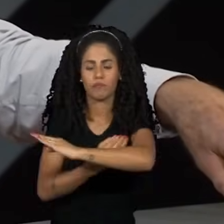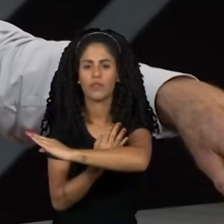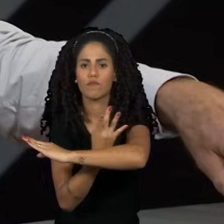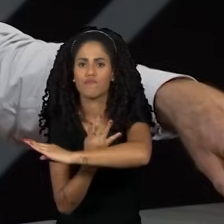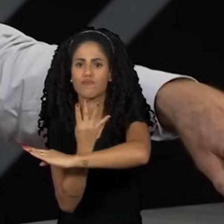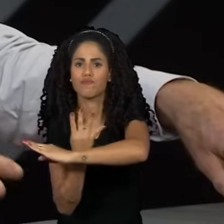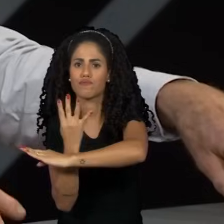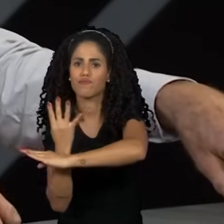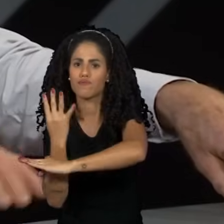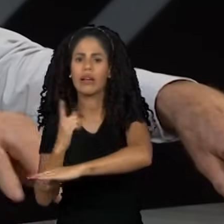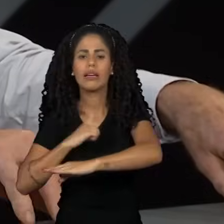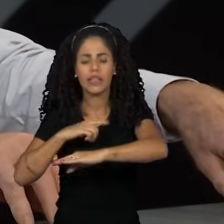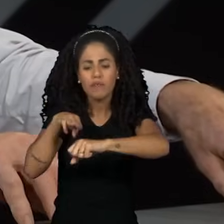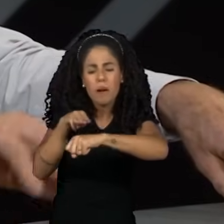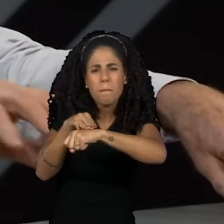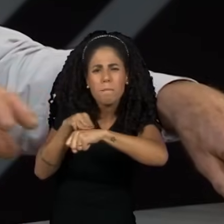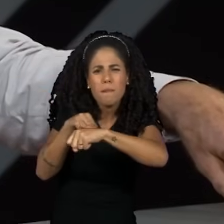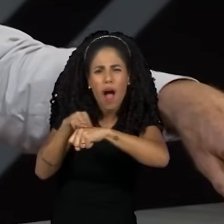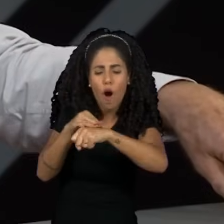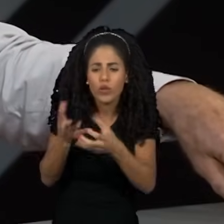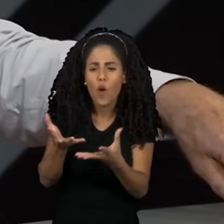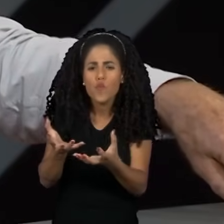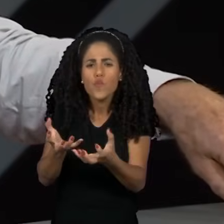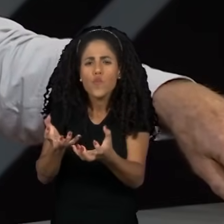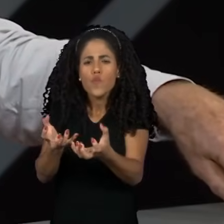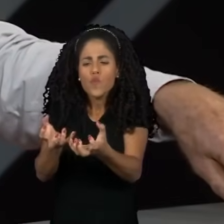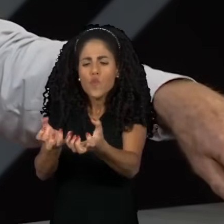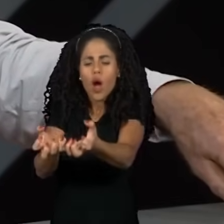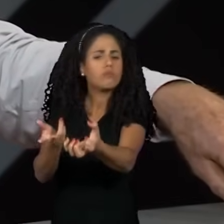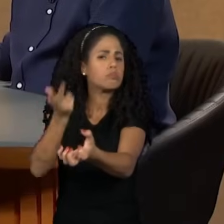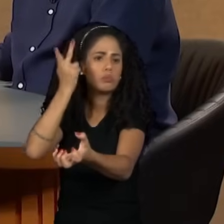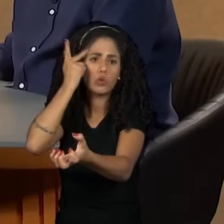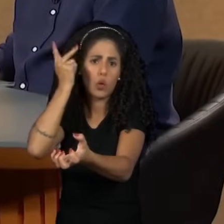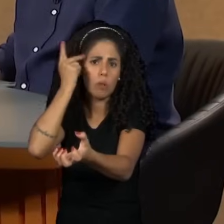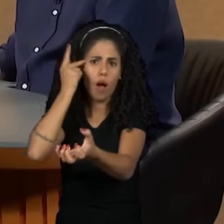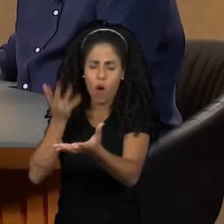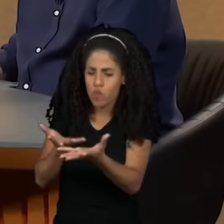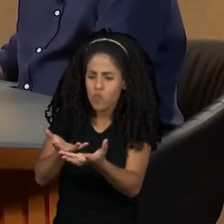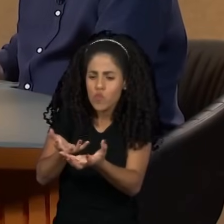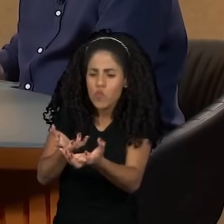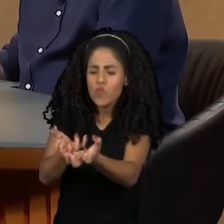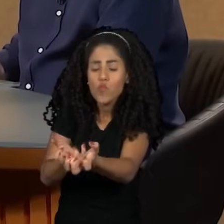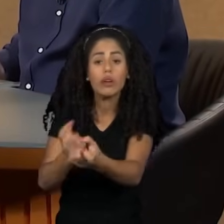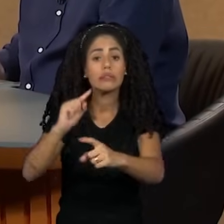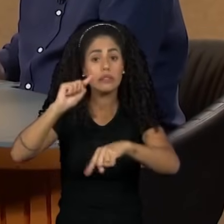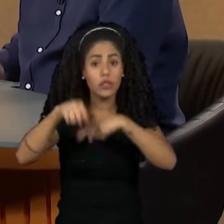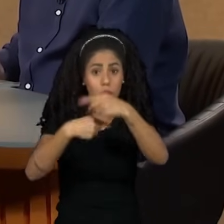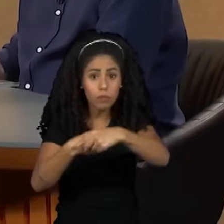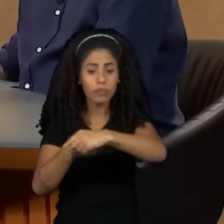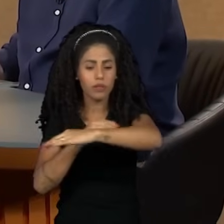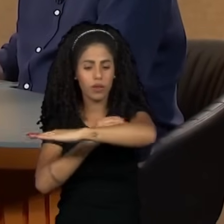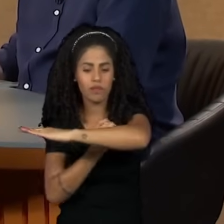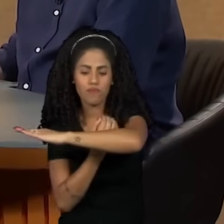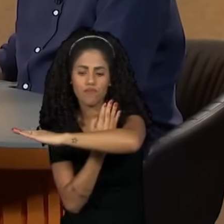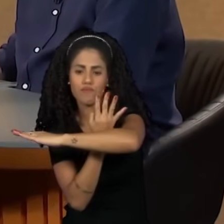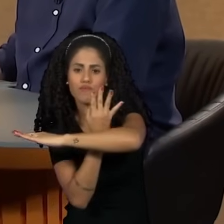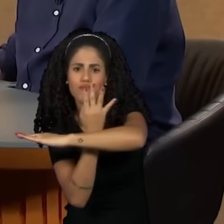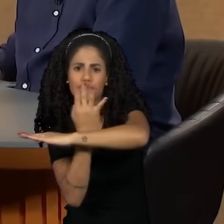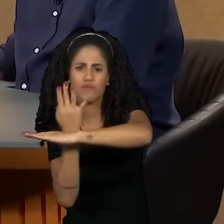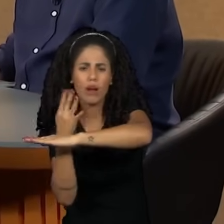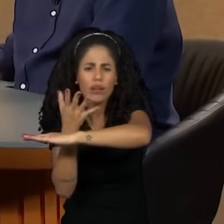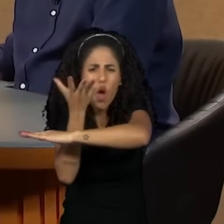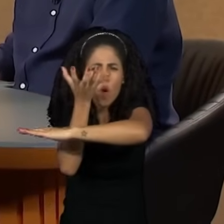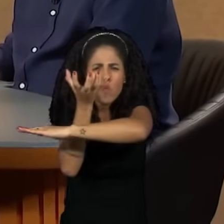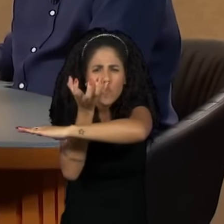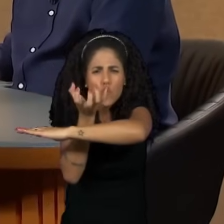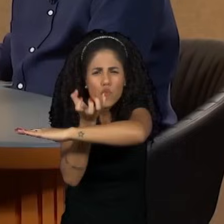eucalipto, estava marrom para seco, que é normal, no pico da seca. Debaixo do eucalipto estava verde, escuro,